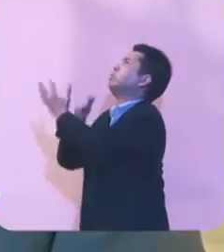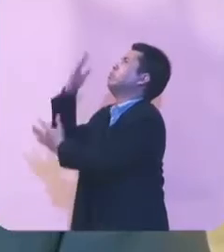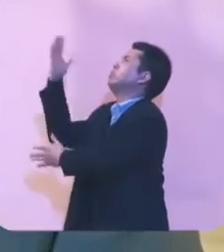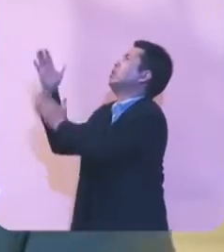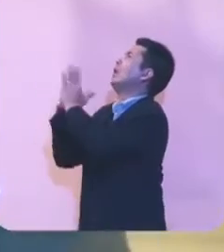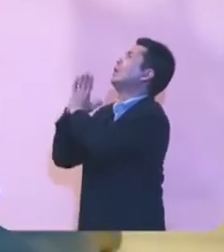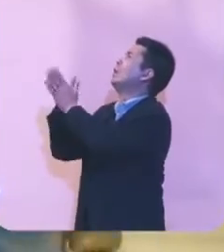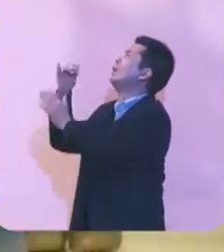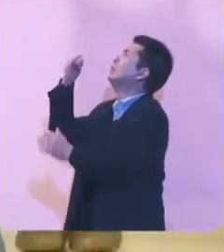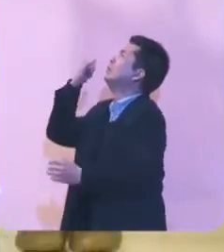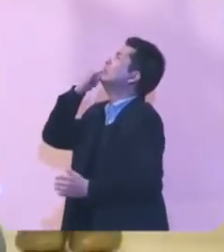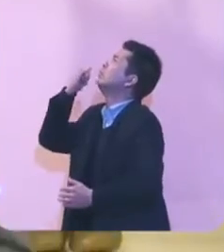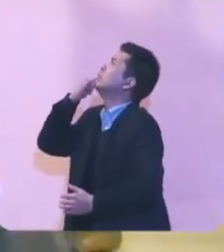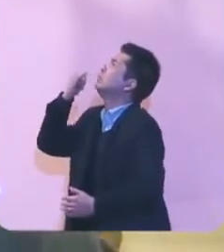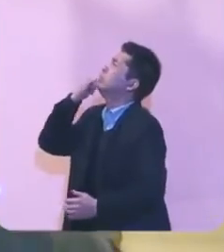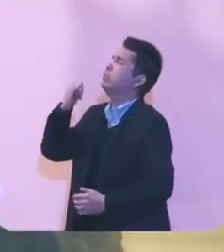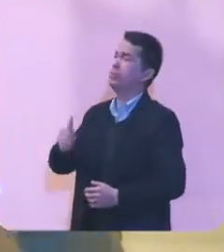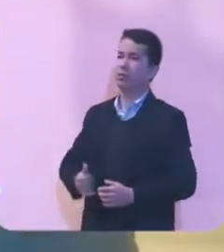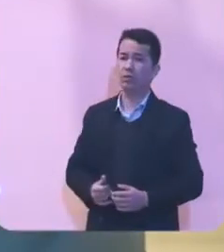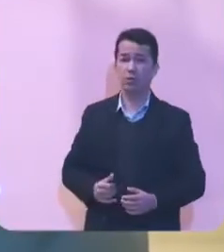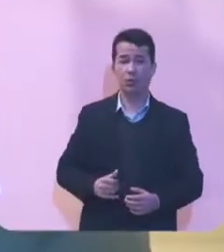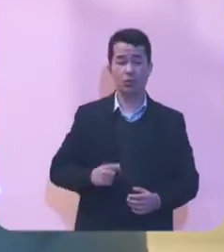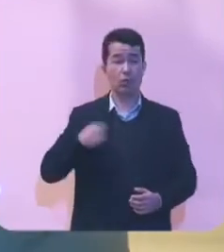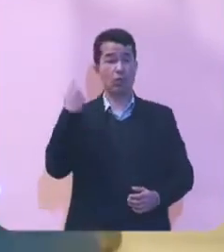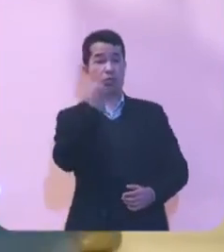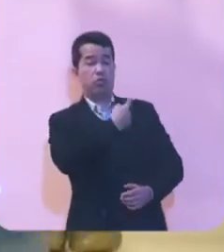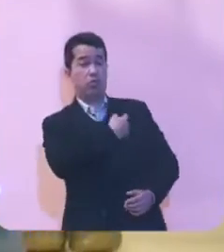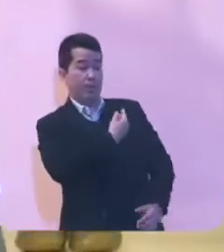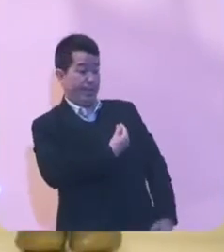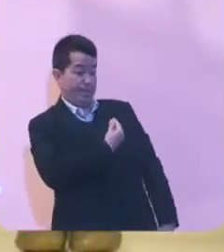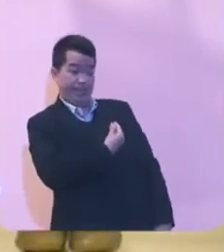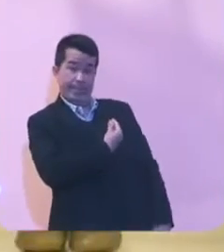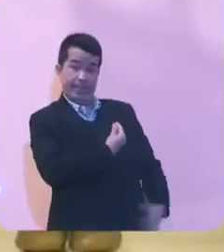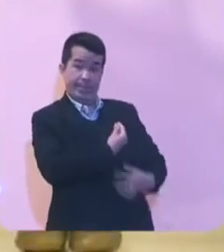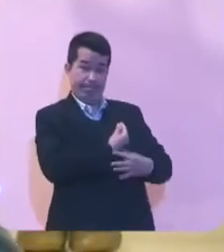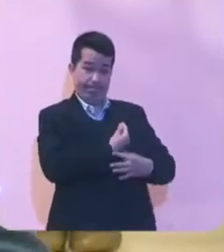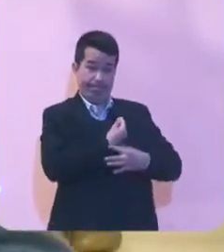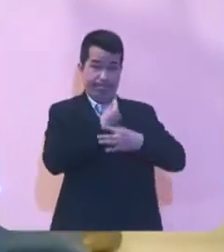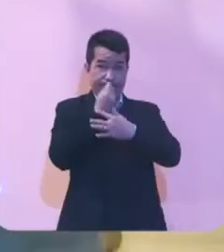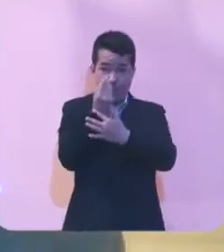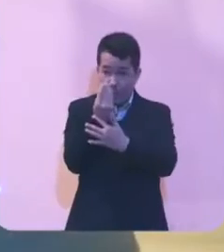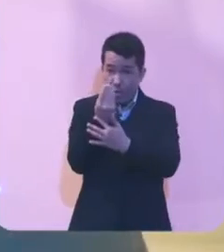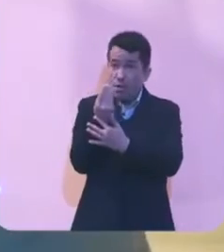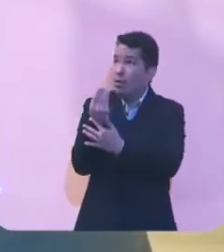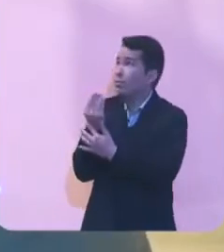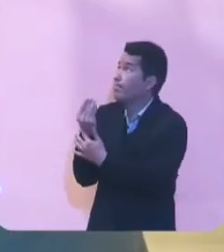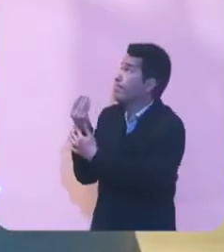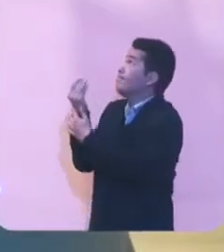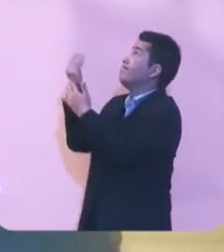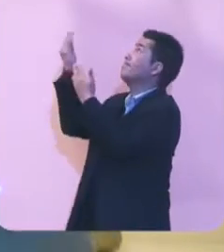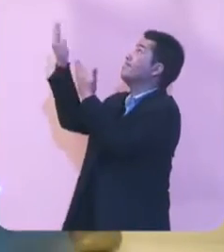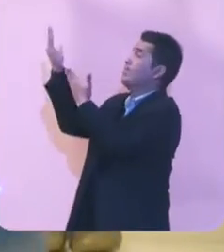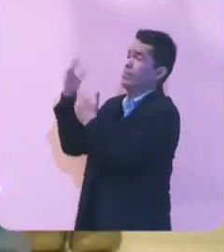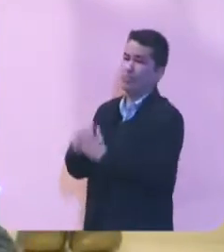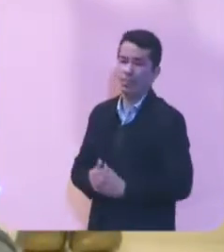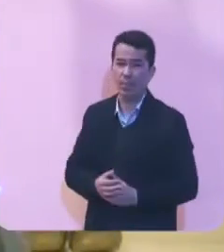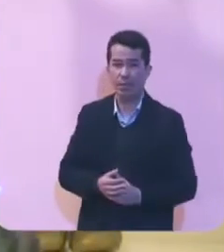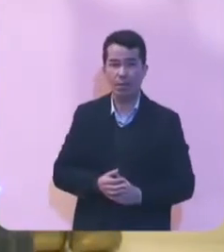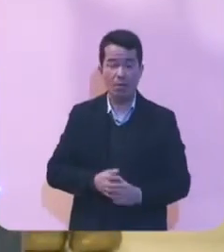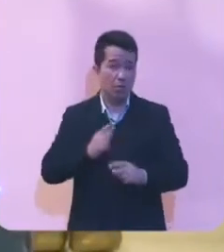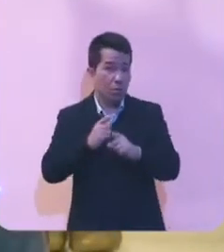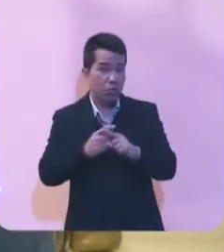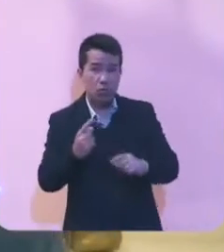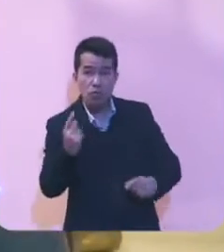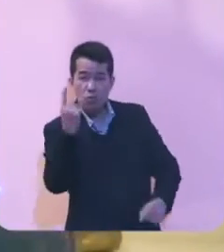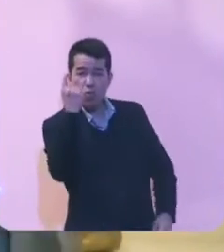perdão. Aceita, Senhor, a nossa consagração de vida, porque é só assim que Ele